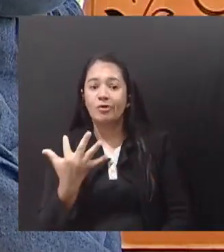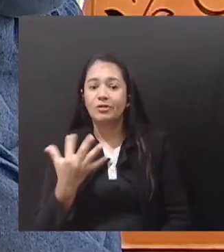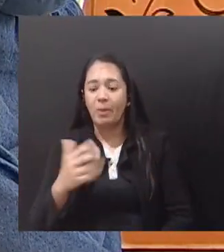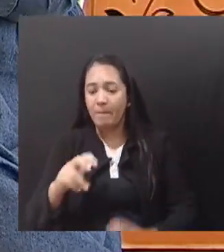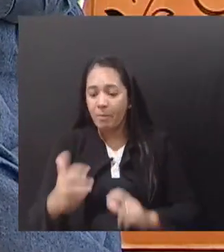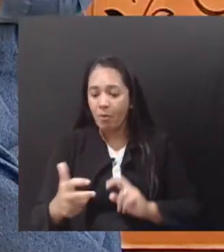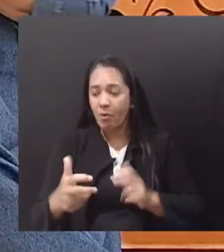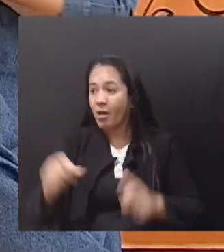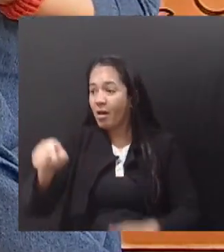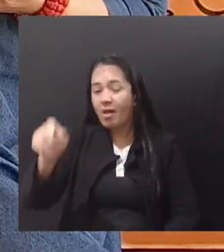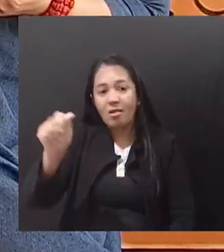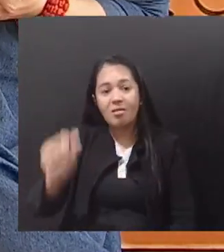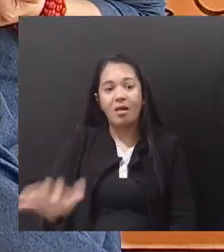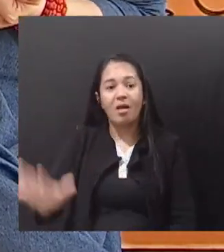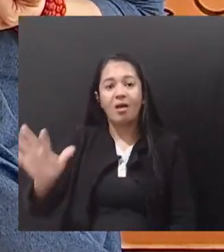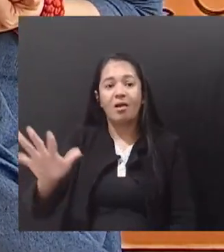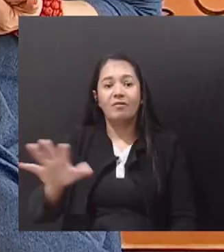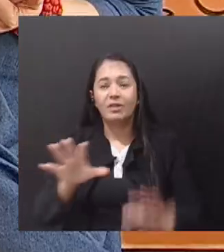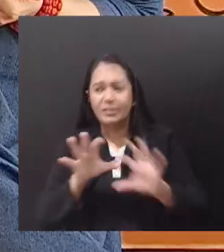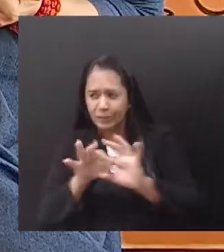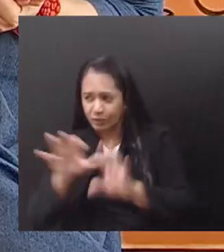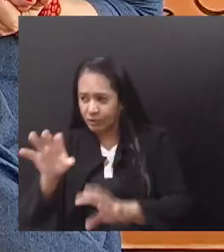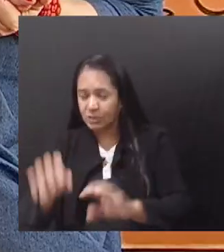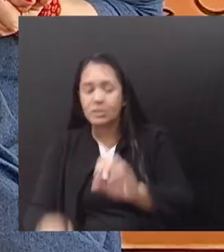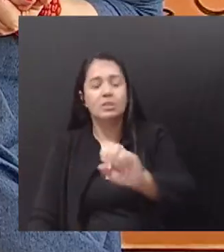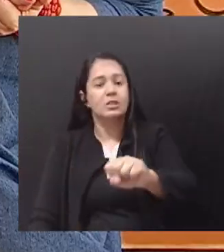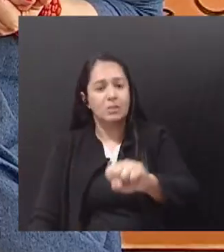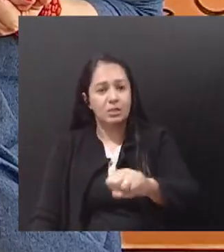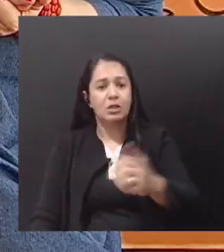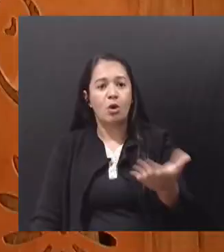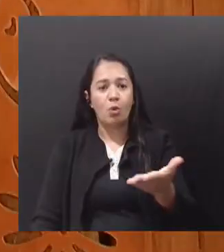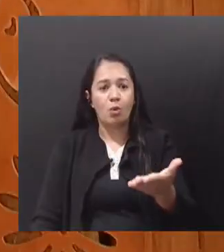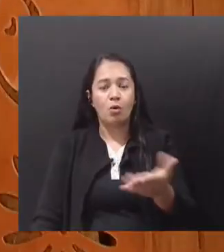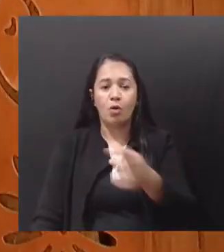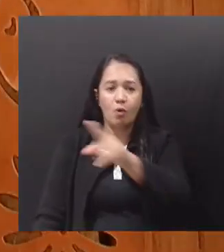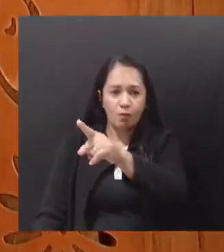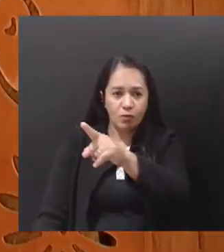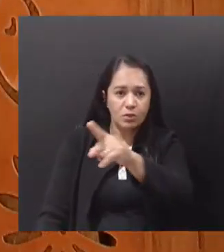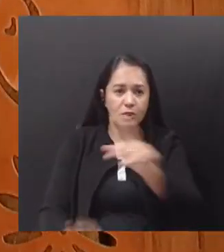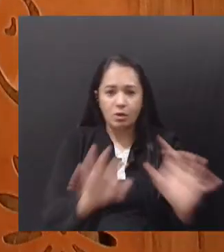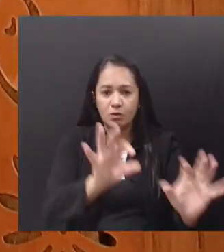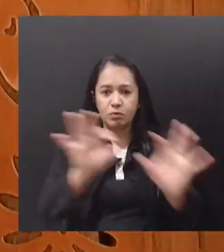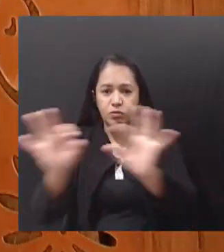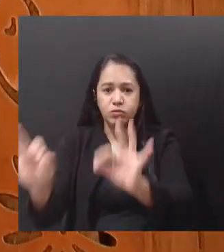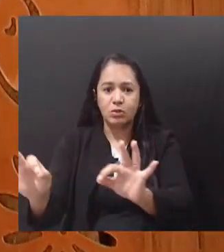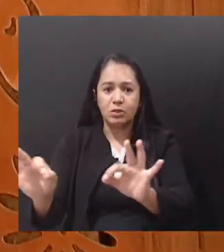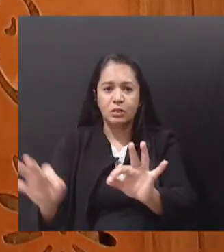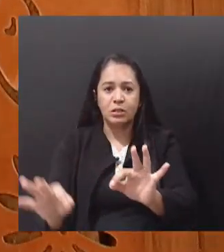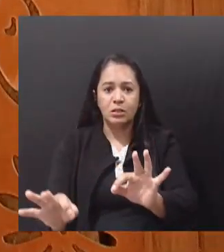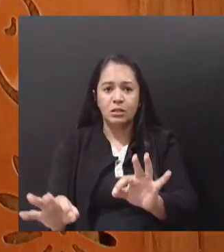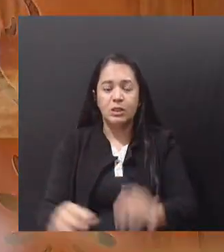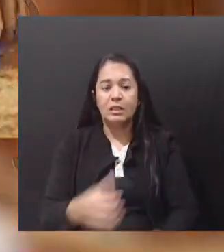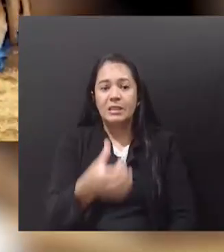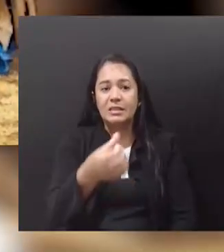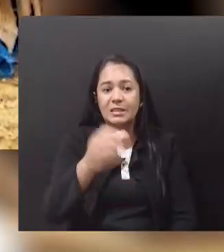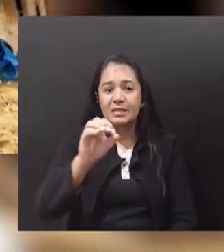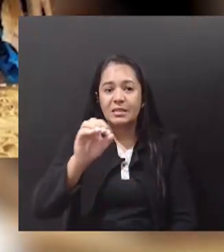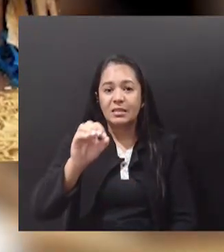na África. É nesse contexto, então. Exatamente. Hoje, para você que está assistindo, a cada 60